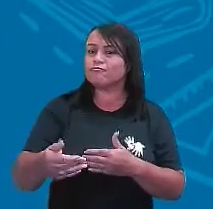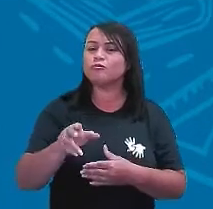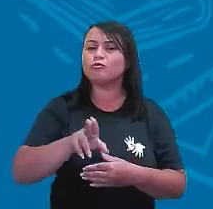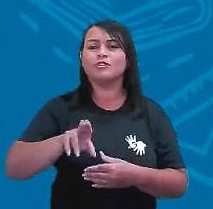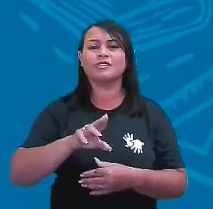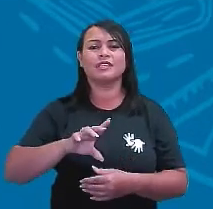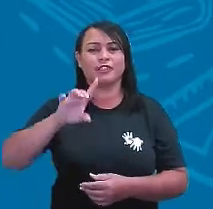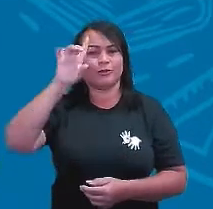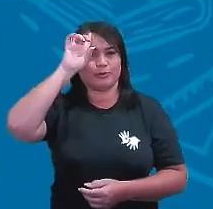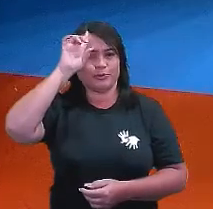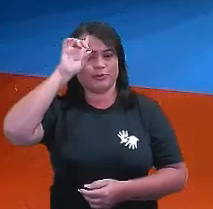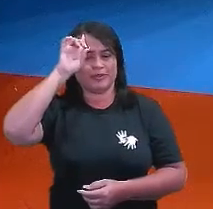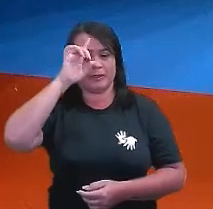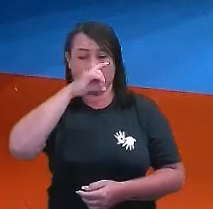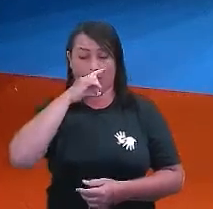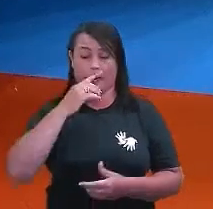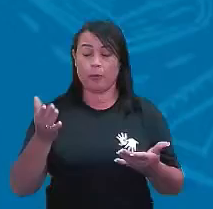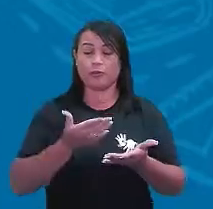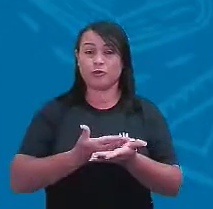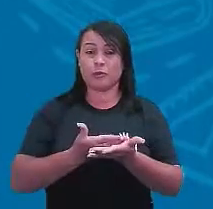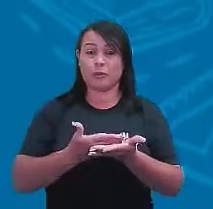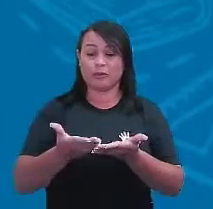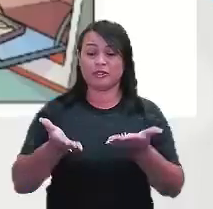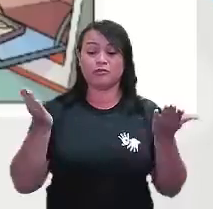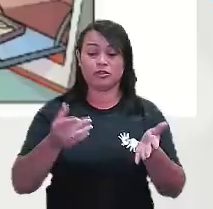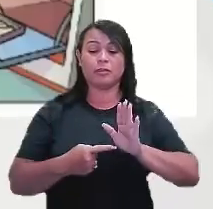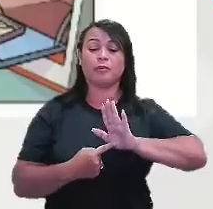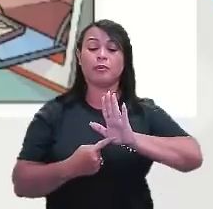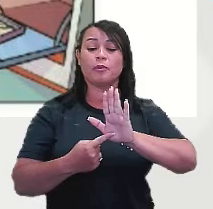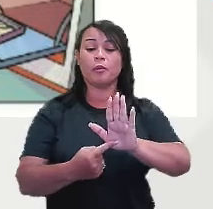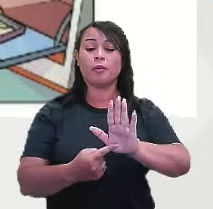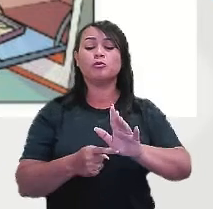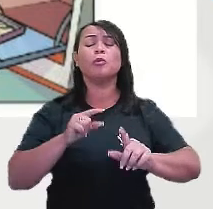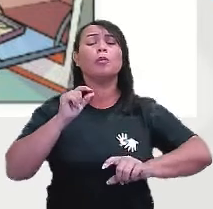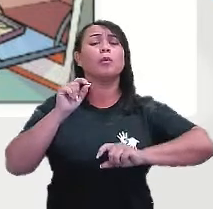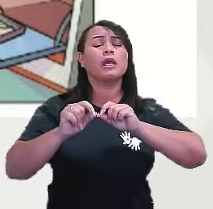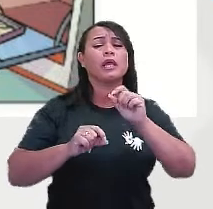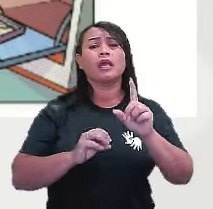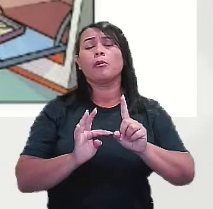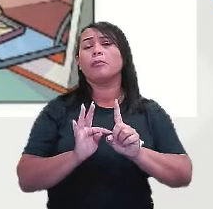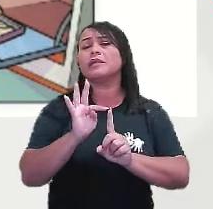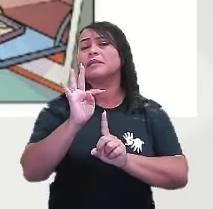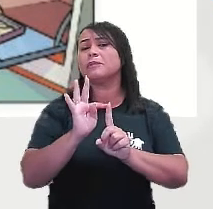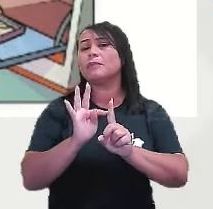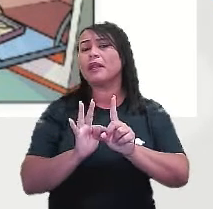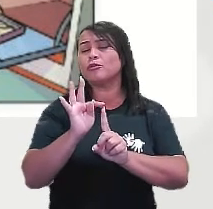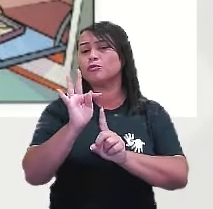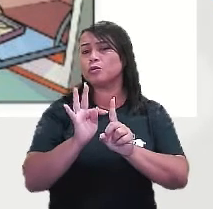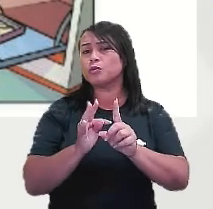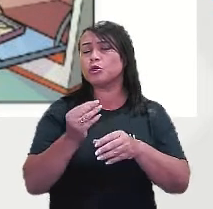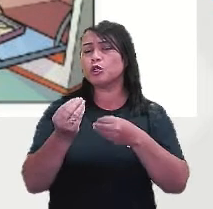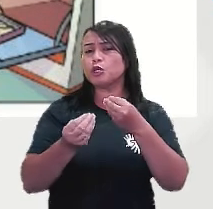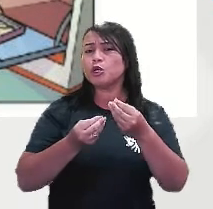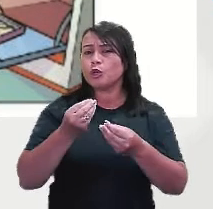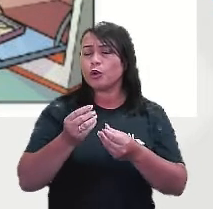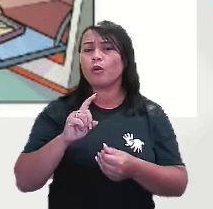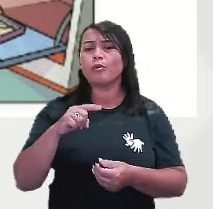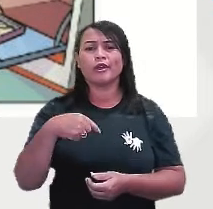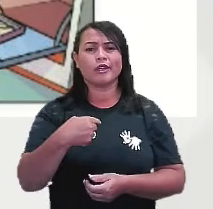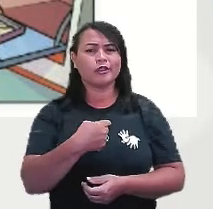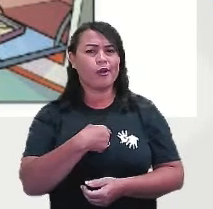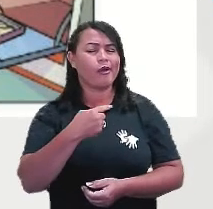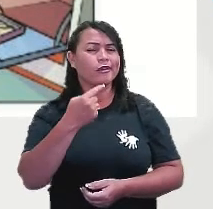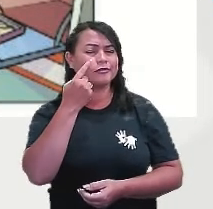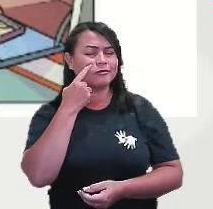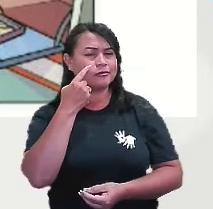bom? Então, a gente começa já trazendo aqui o que é uma medida de temperatura, né? E como é que a gente vê essa